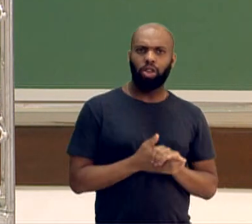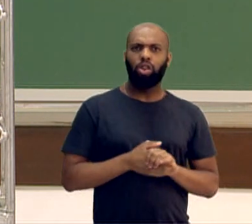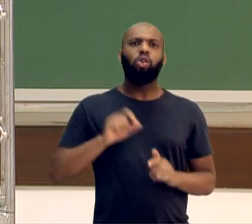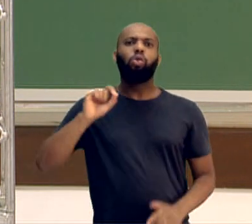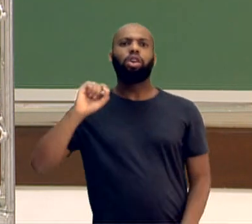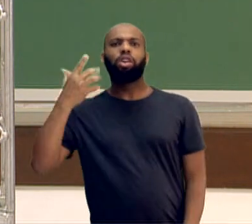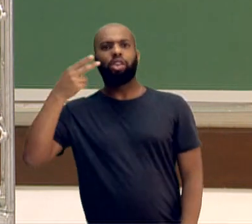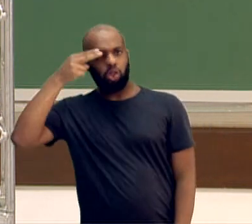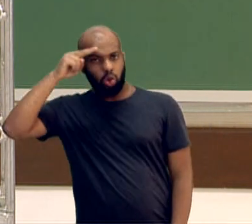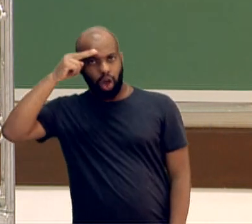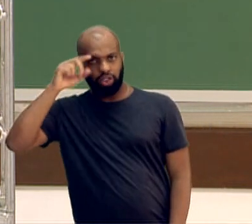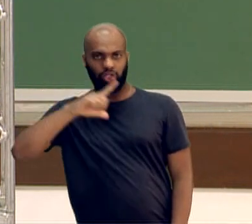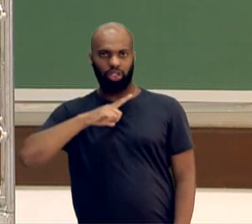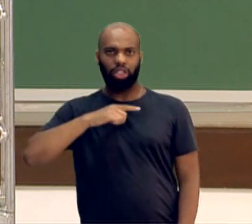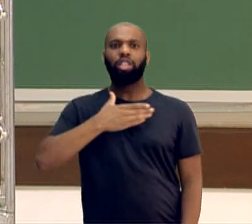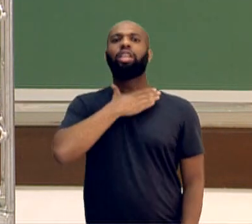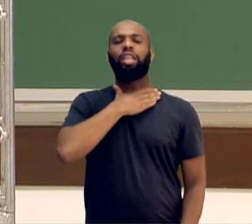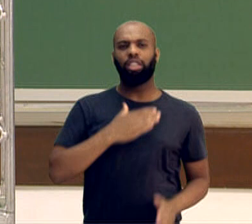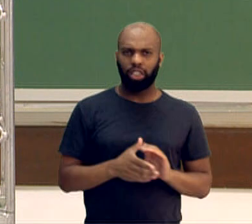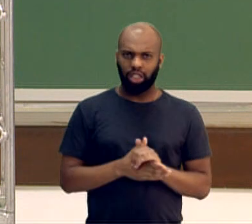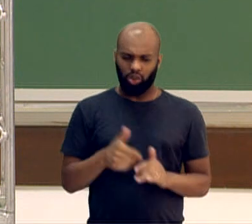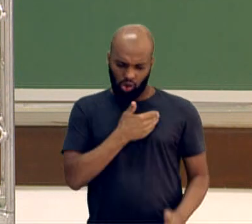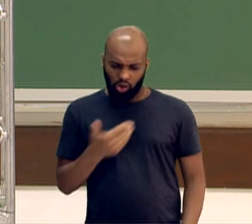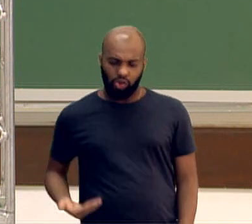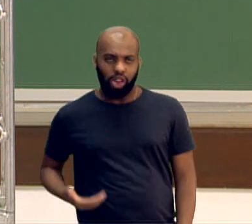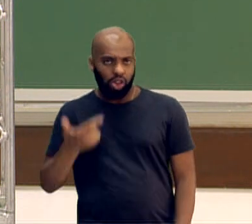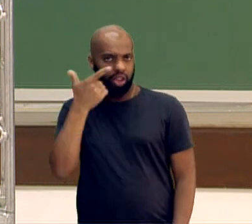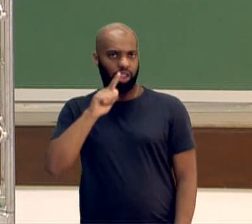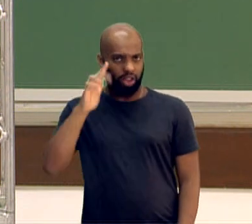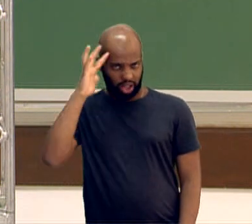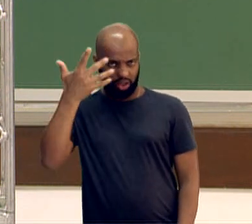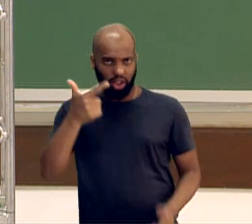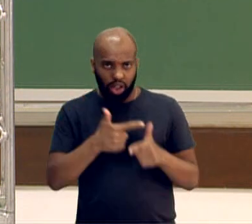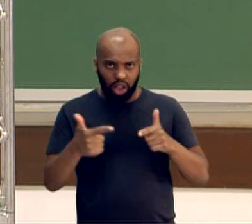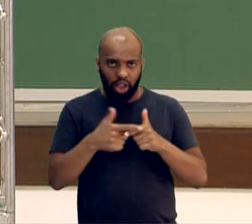quando teve crise? O Estado deu conta do Haiti?